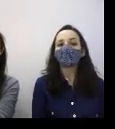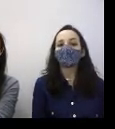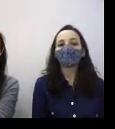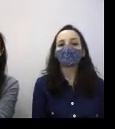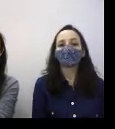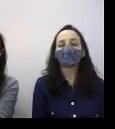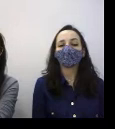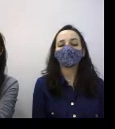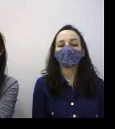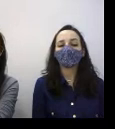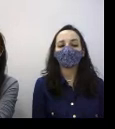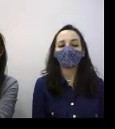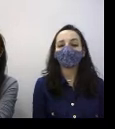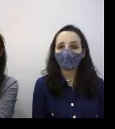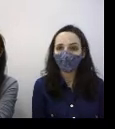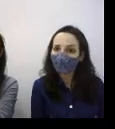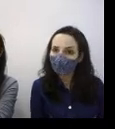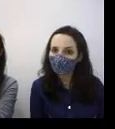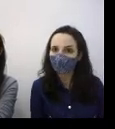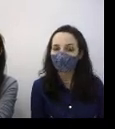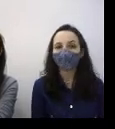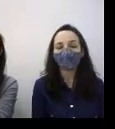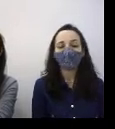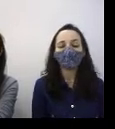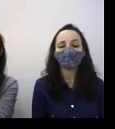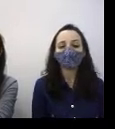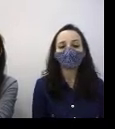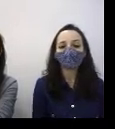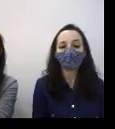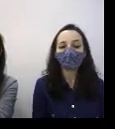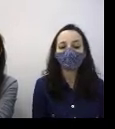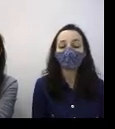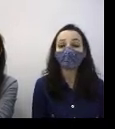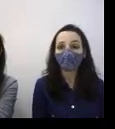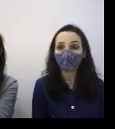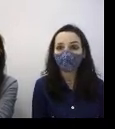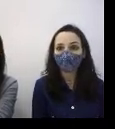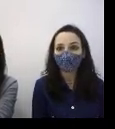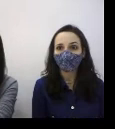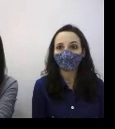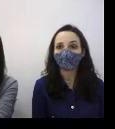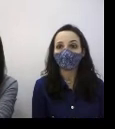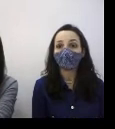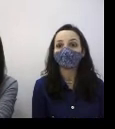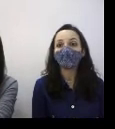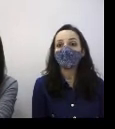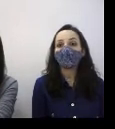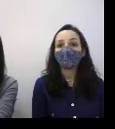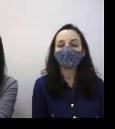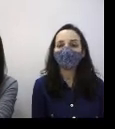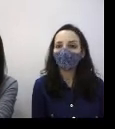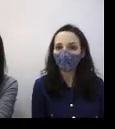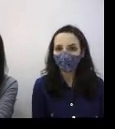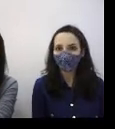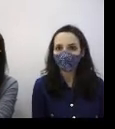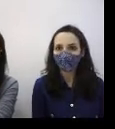esses remédios, né, a gente já conversou um pouquinho nos vídeos anteriores, mas acho que cabe aqui o reforço dessas informações, é que